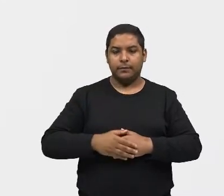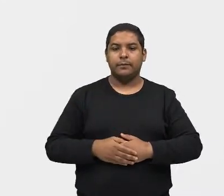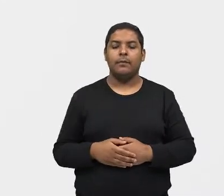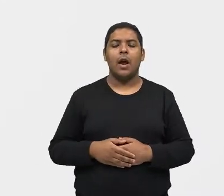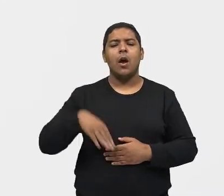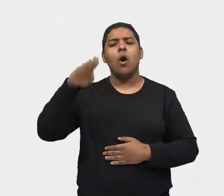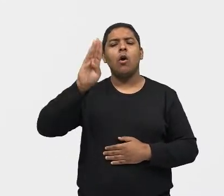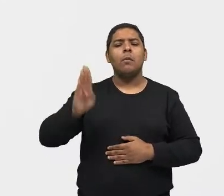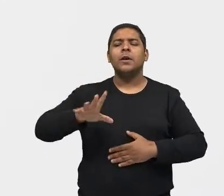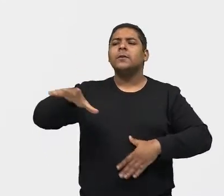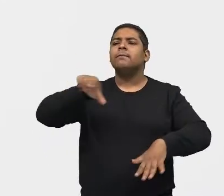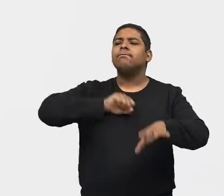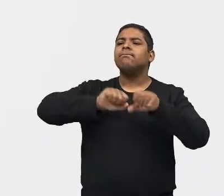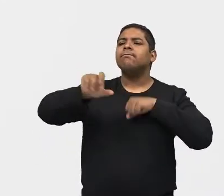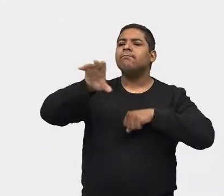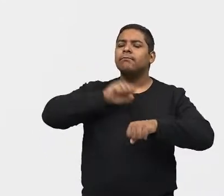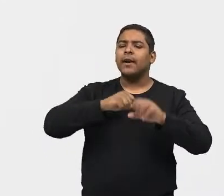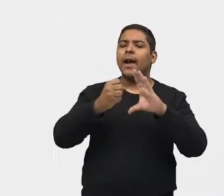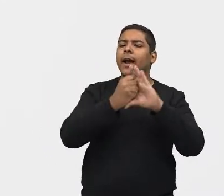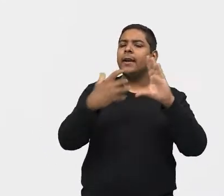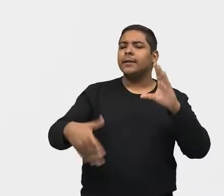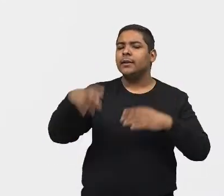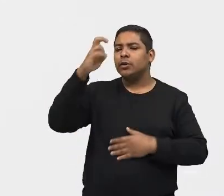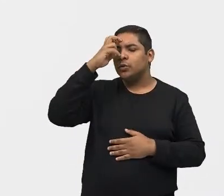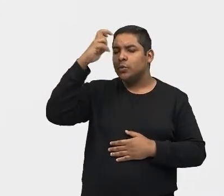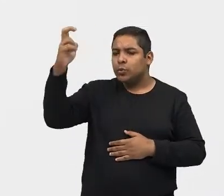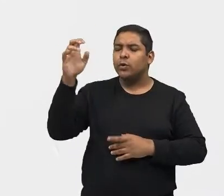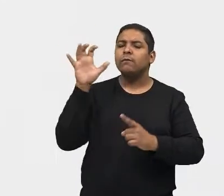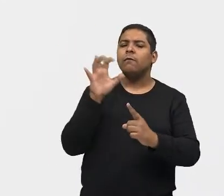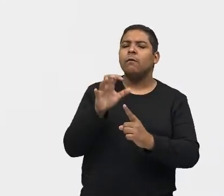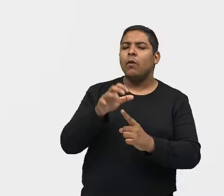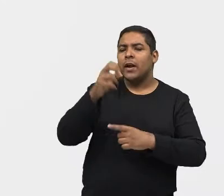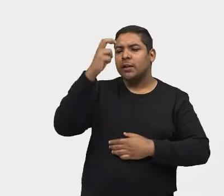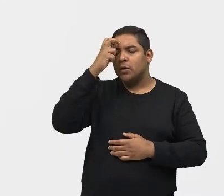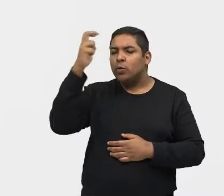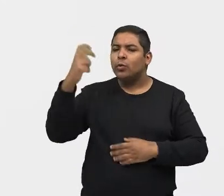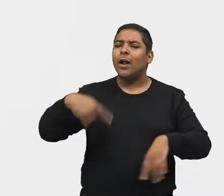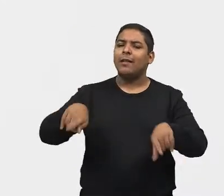o Brasil, com a sua característica cultural, com as suas influências